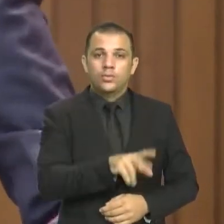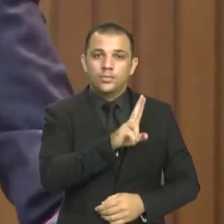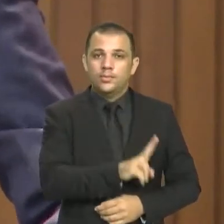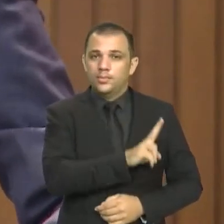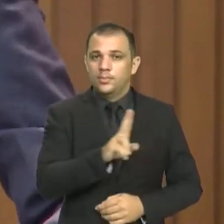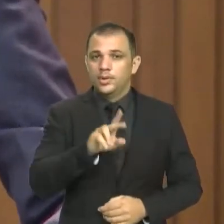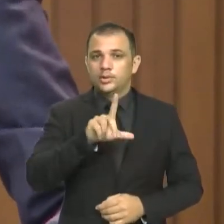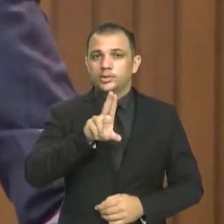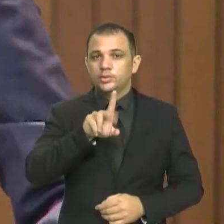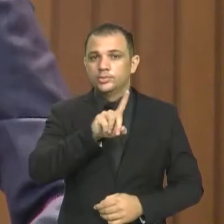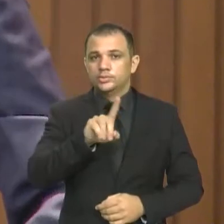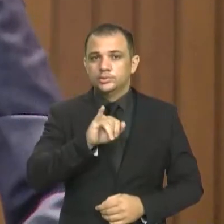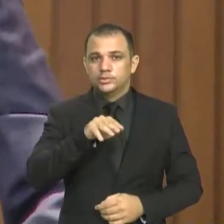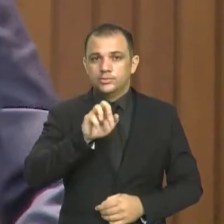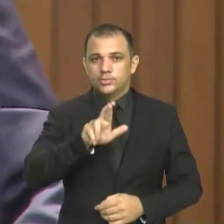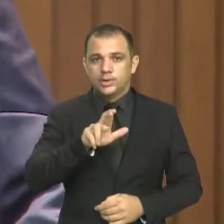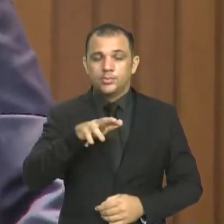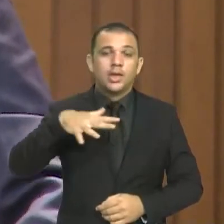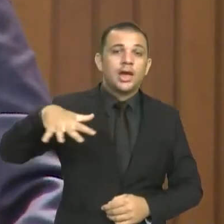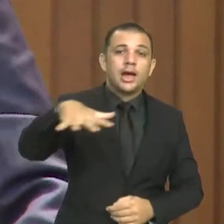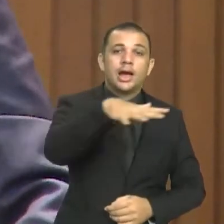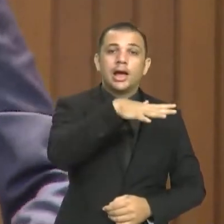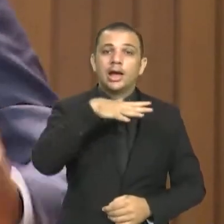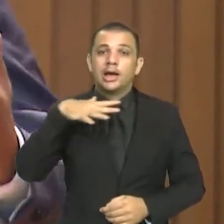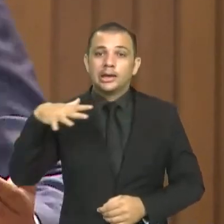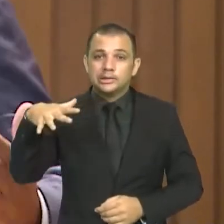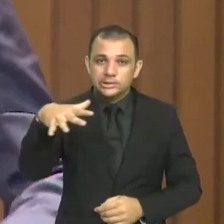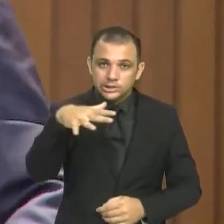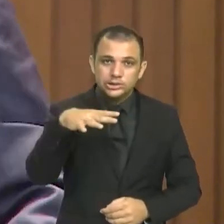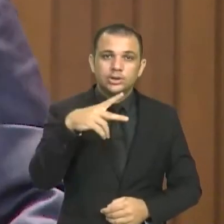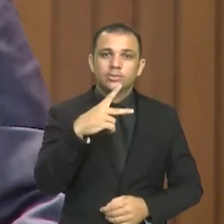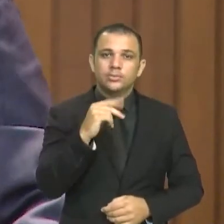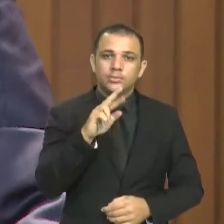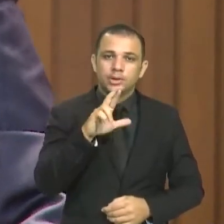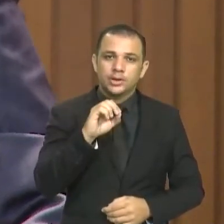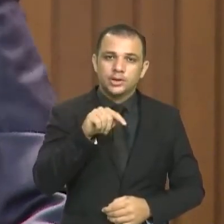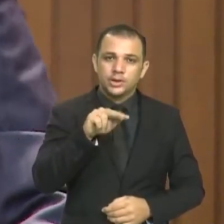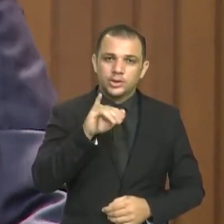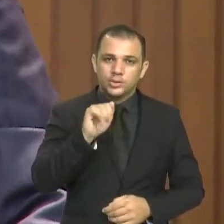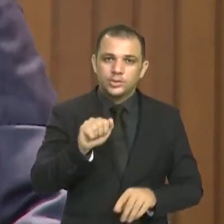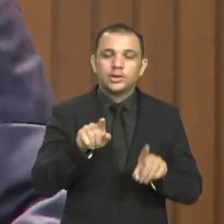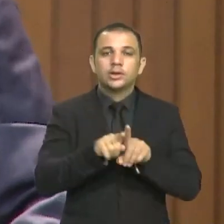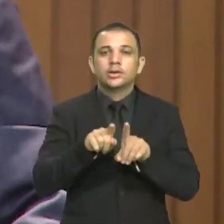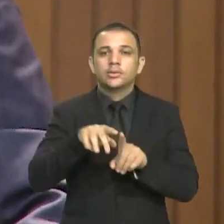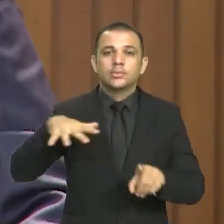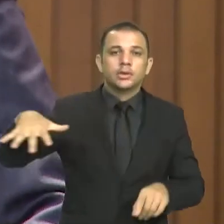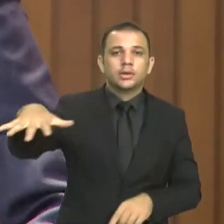Carolina, parabéns todo o povo católico e, de modo muito especial, parabéns.